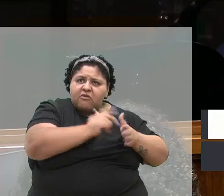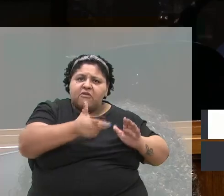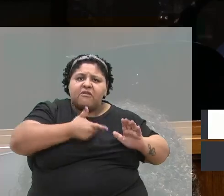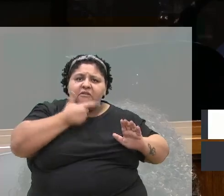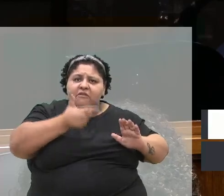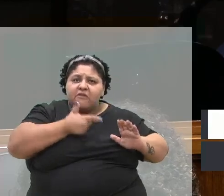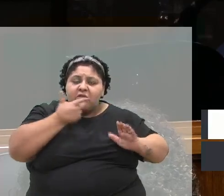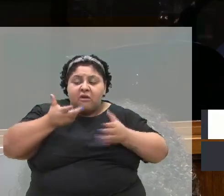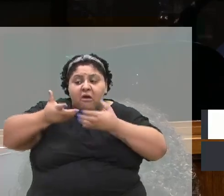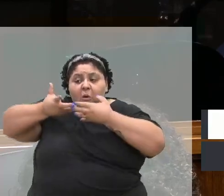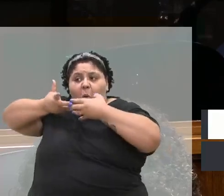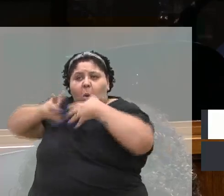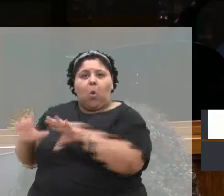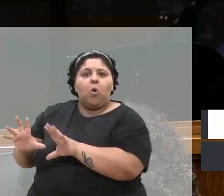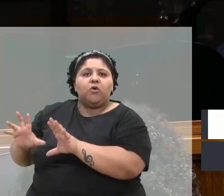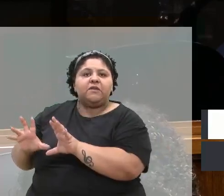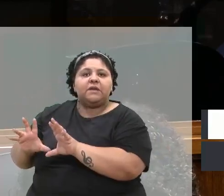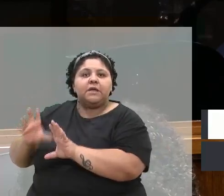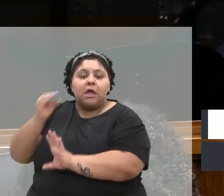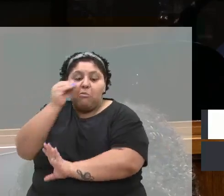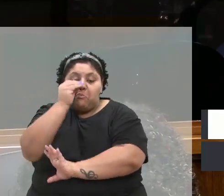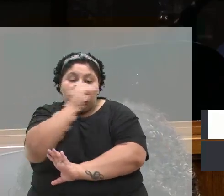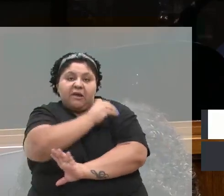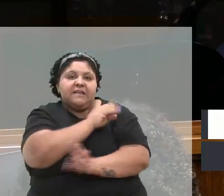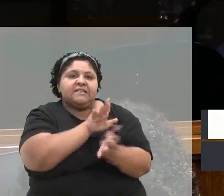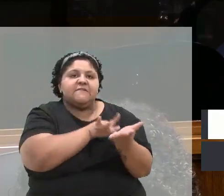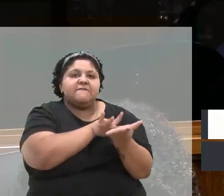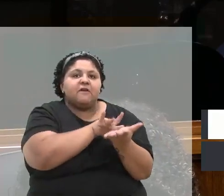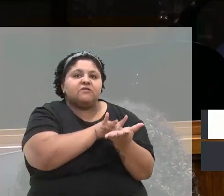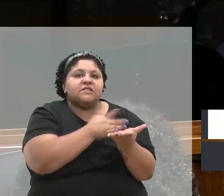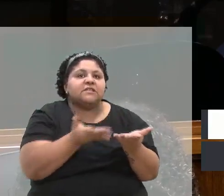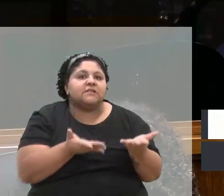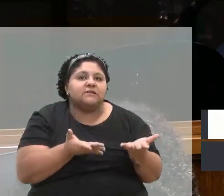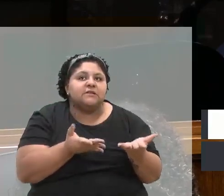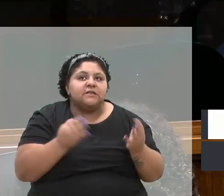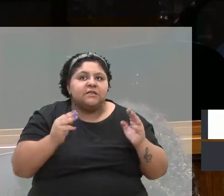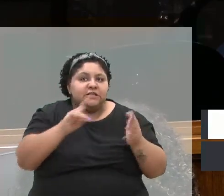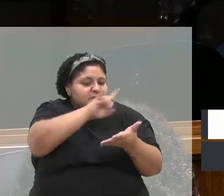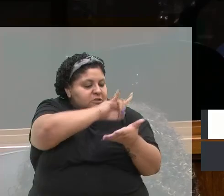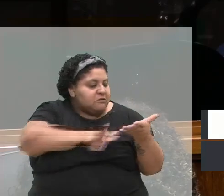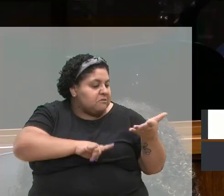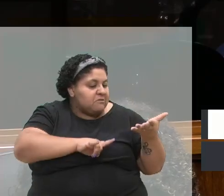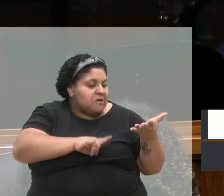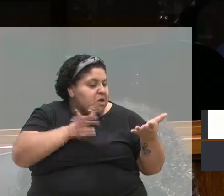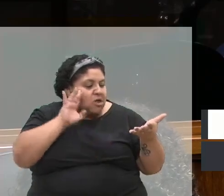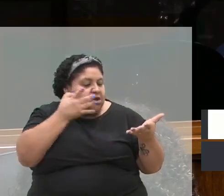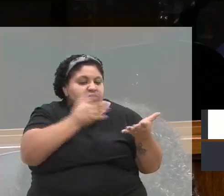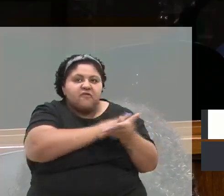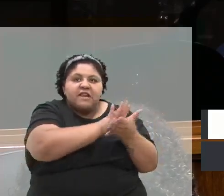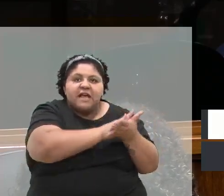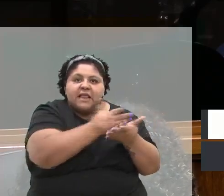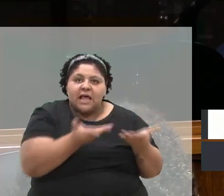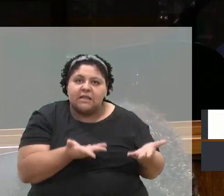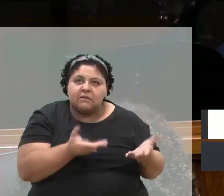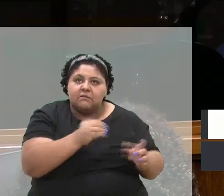manifestação é contra a hipocrisia dessa moção que não resolverá o problema,